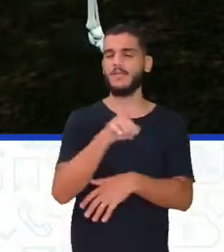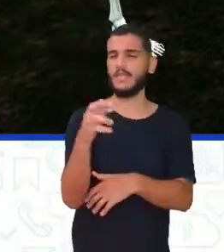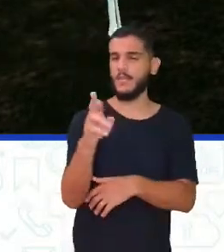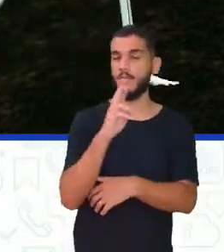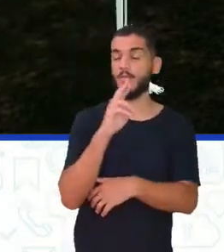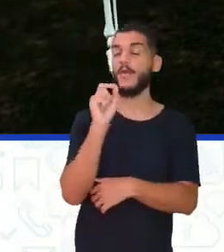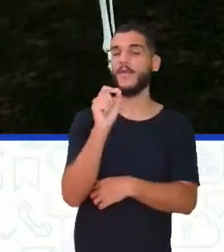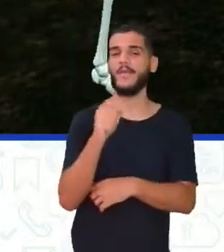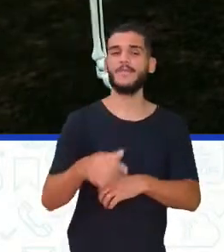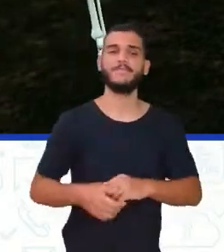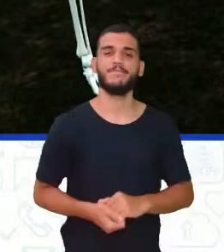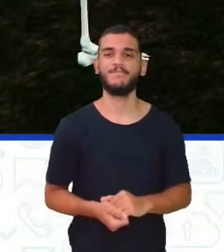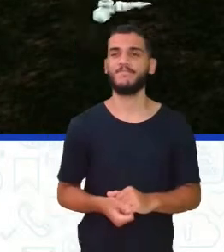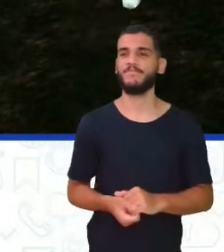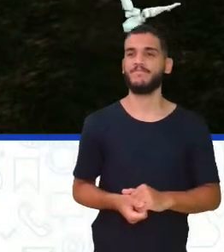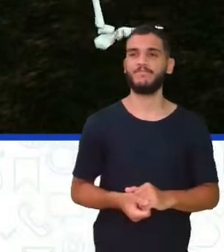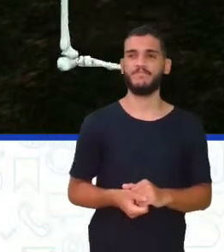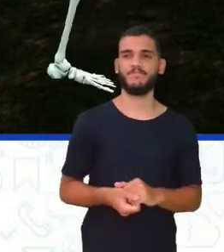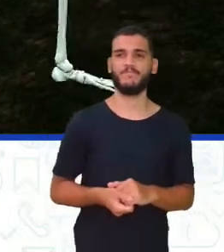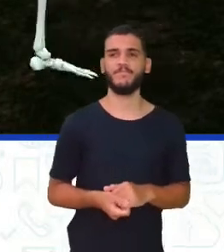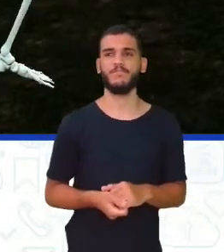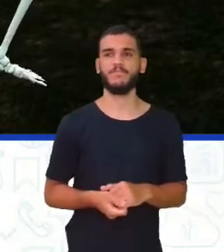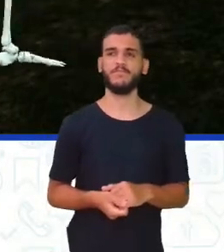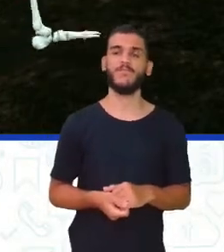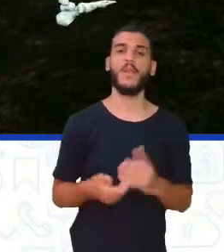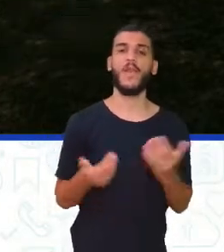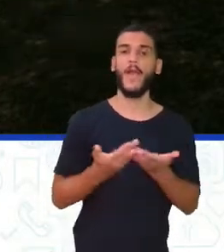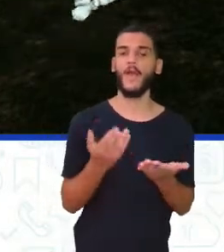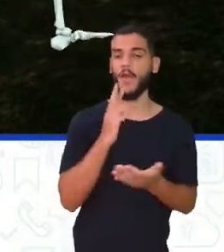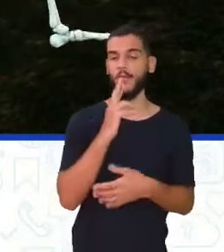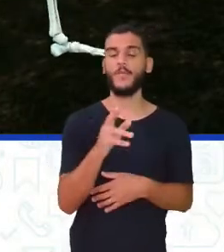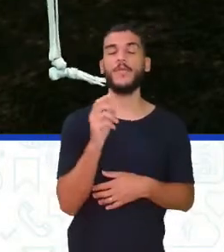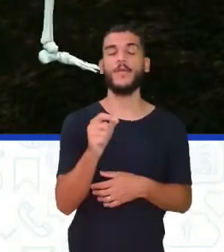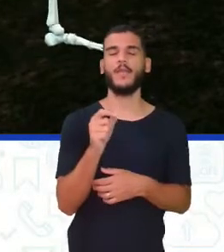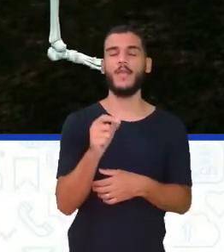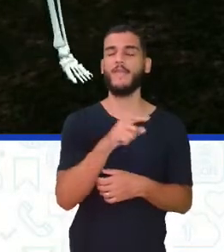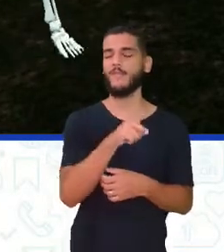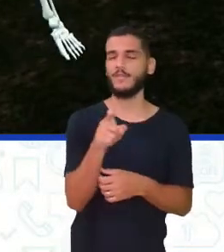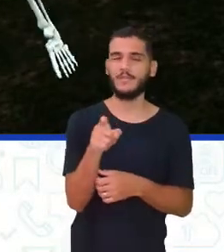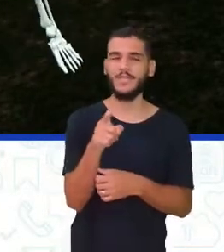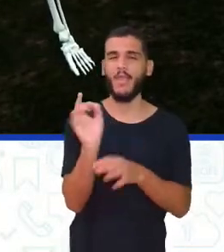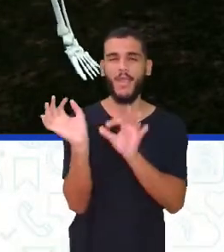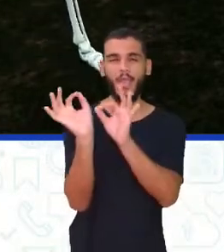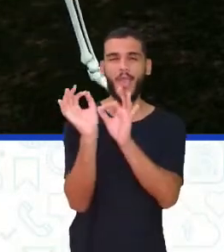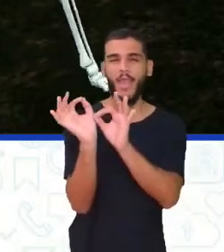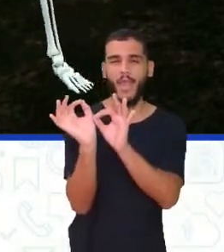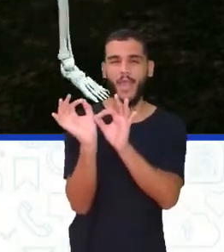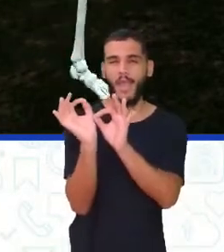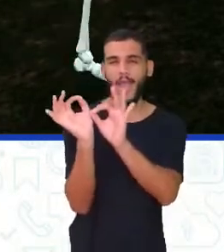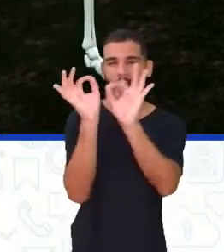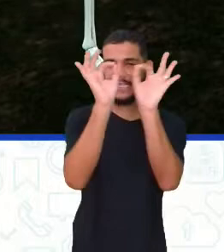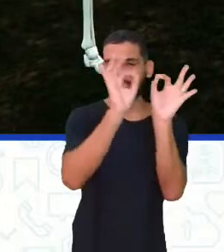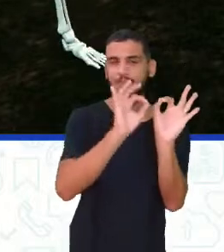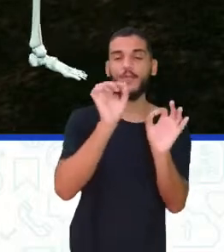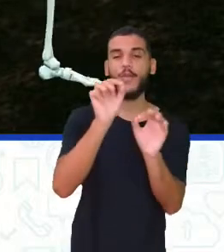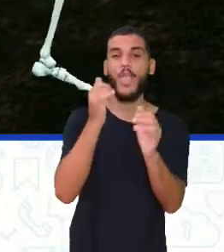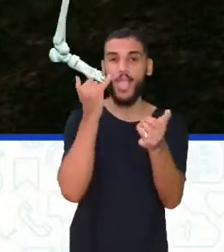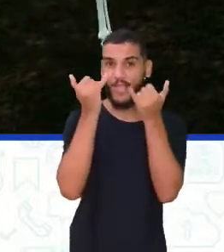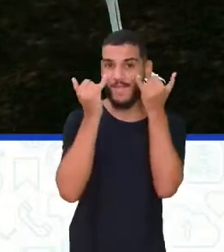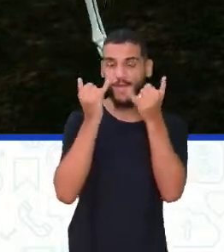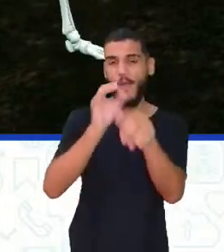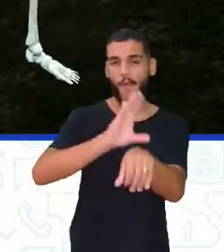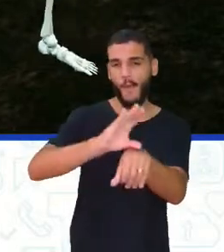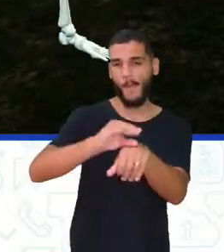na aula passada? E o que é que estão respondendo agora quando vocês viram algumas informações a respeito do sistema